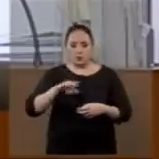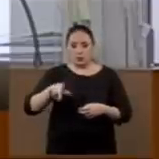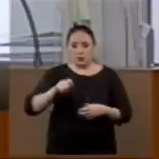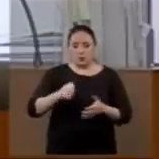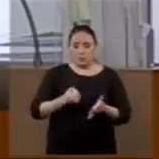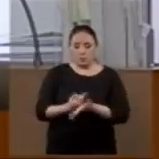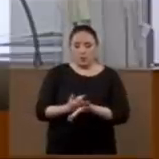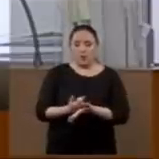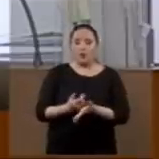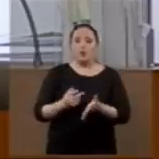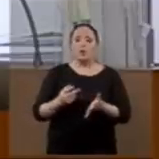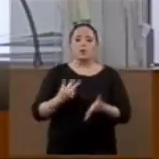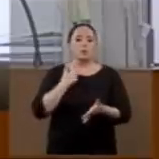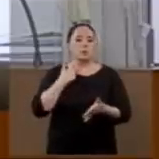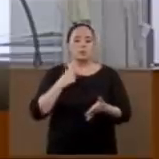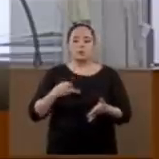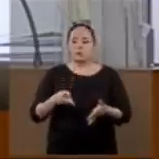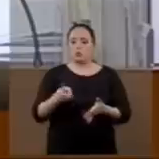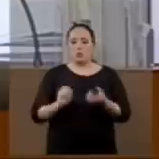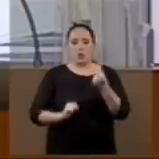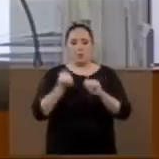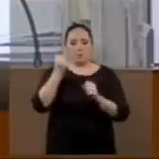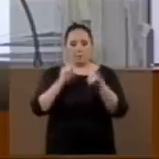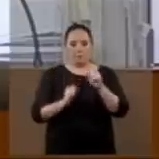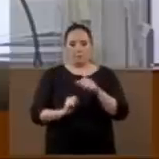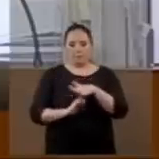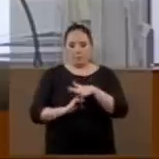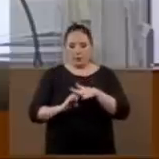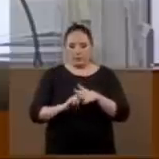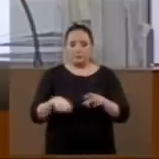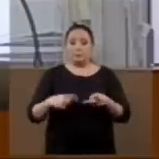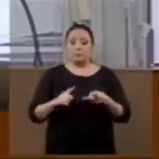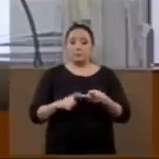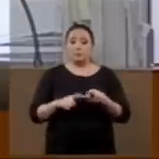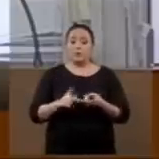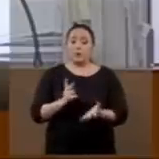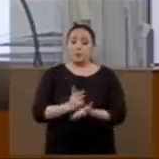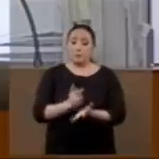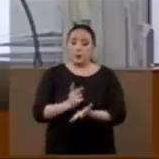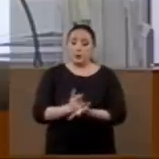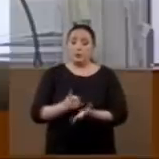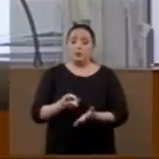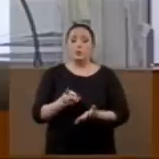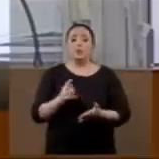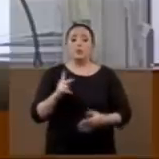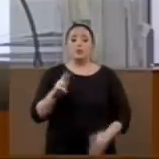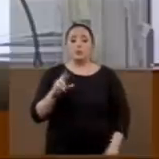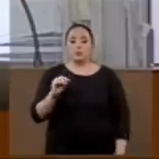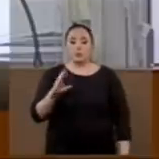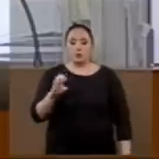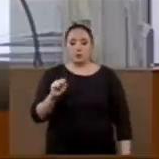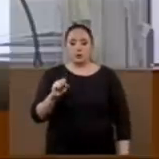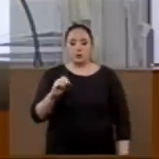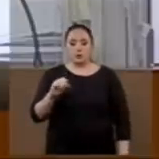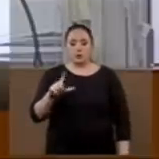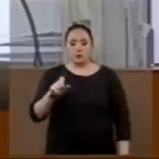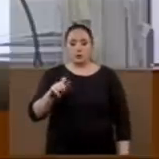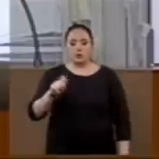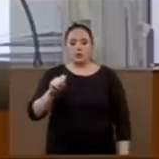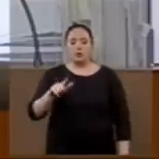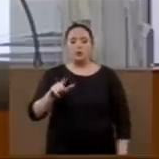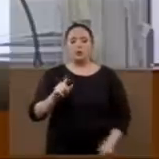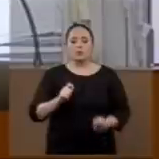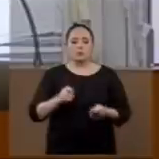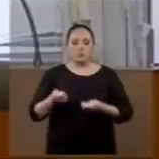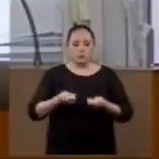a restrição ao funcionamento da empresa. 2. Manutenção proporcional e razoável do devido processo legal de controle do ato de